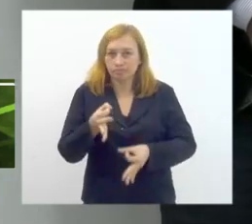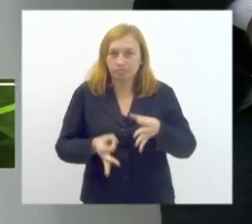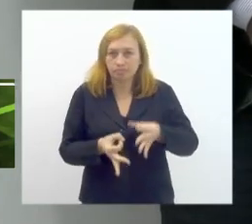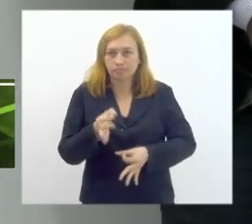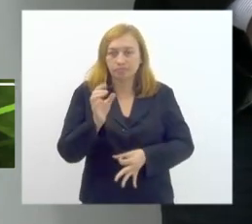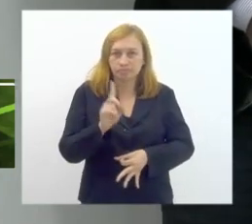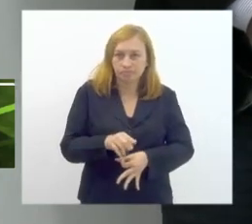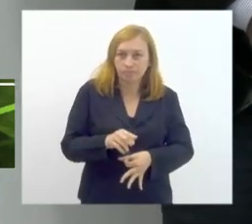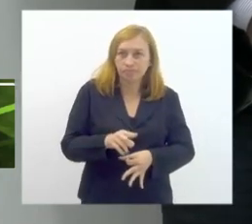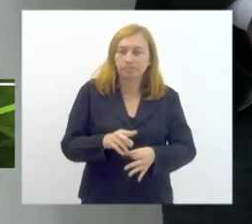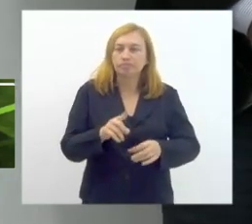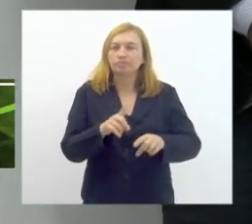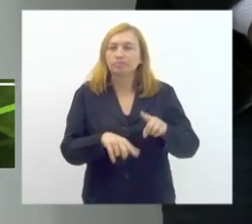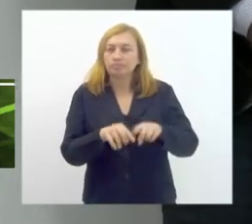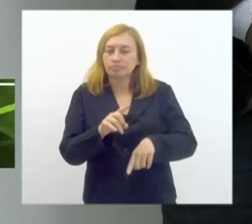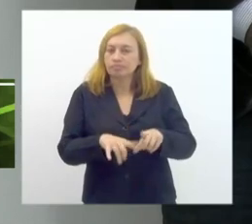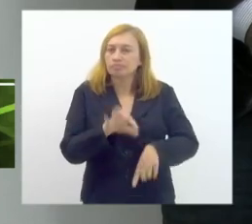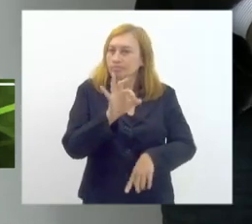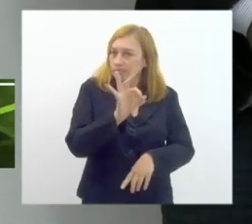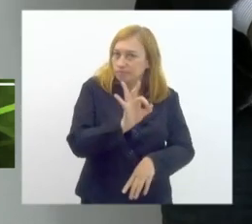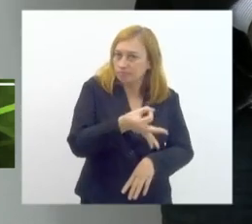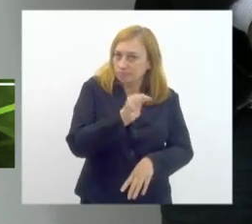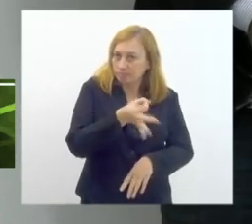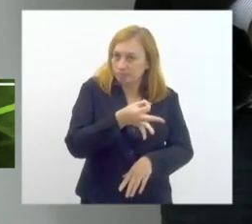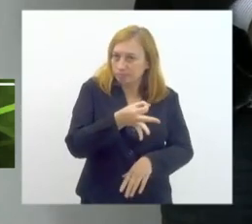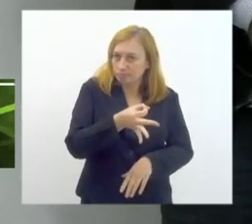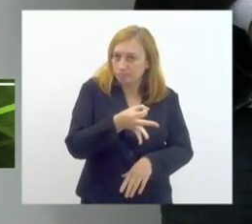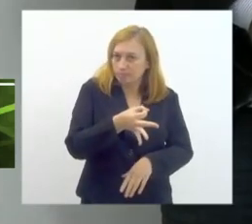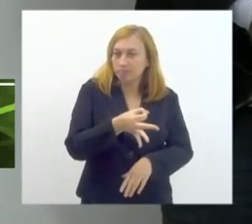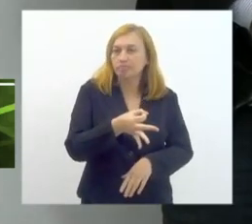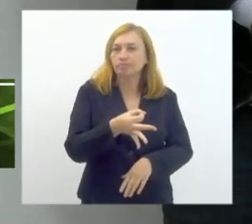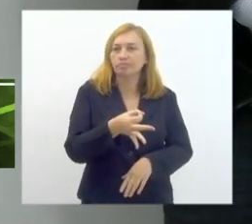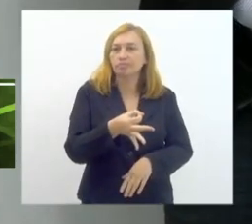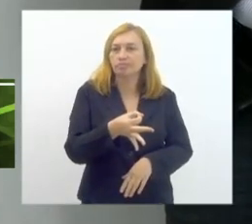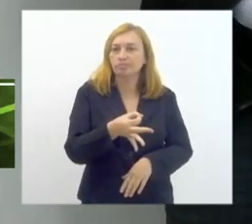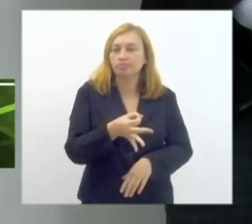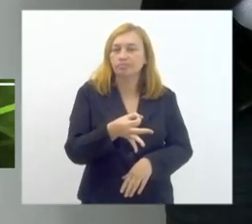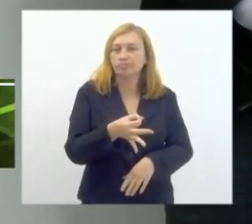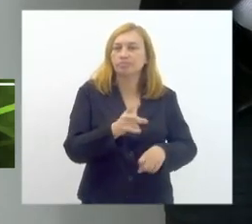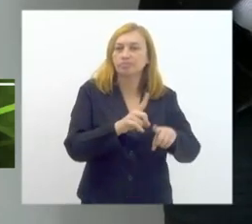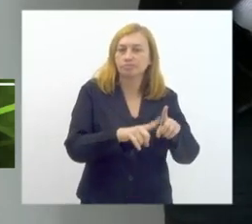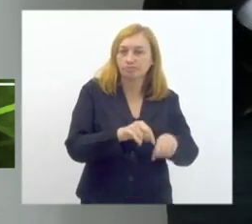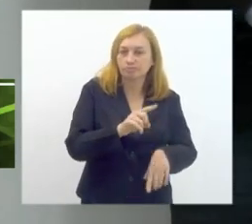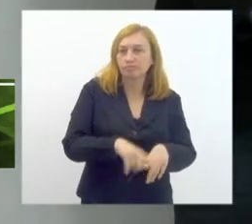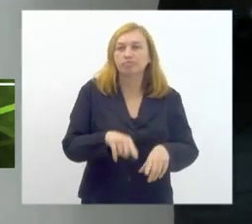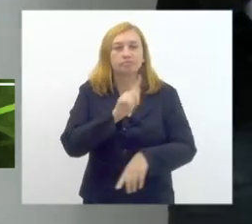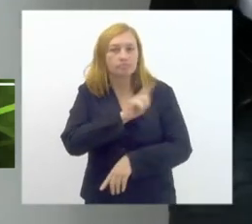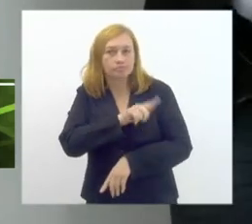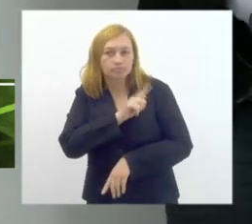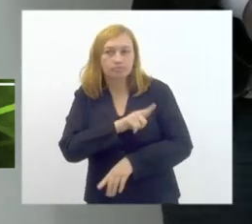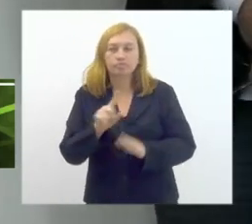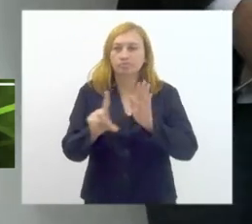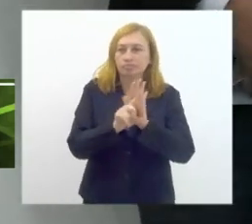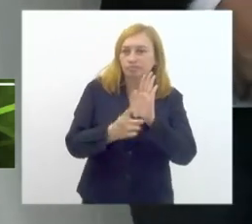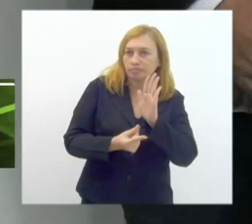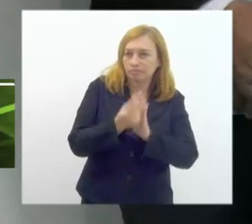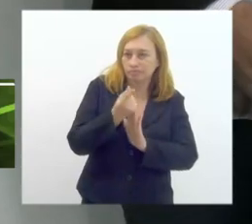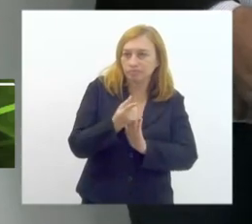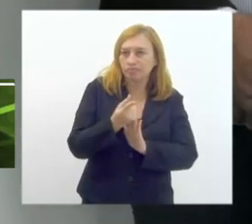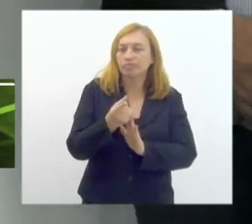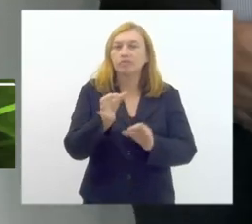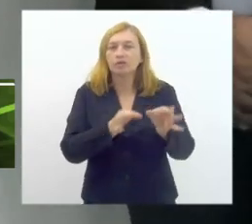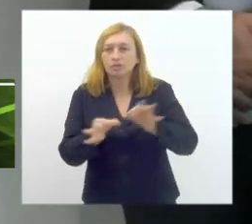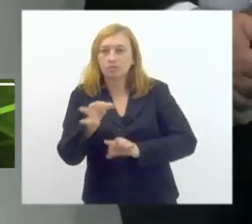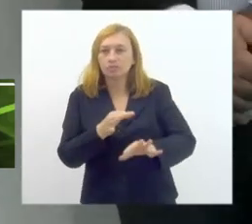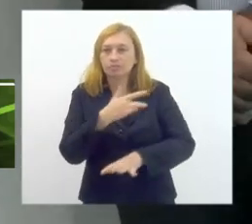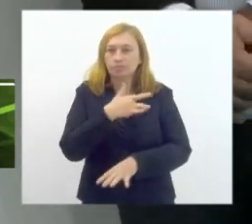né? Os instrumentos formais, a colocação dos instrumentos de gestão, LOA, LDO, planos de saúde que